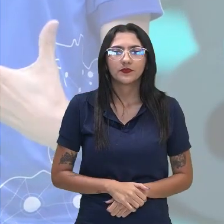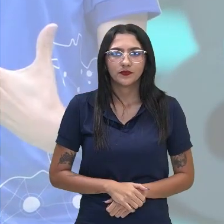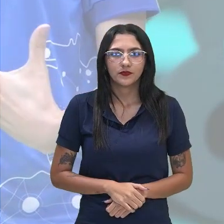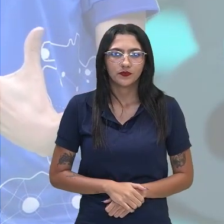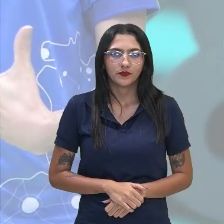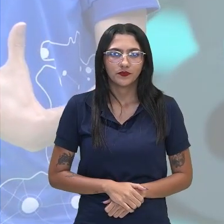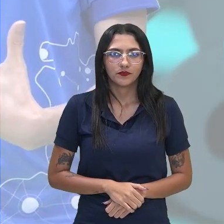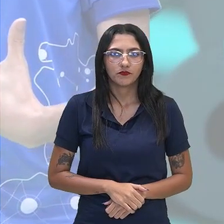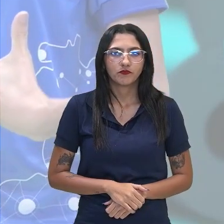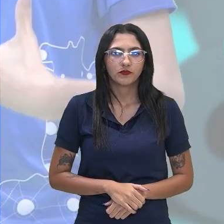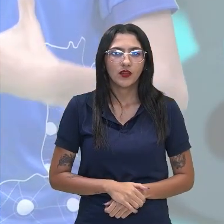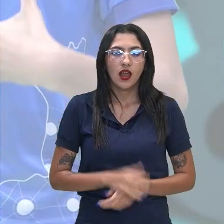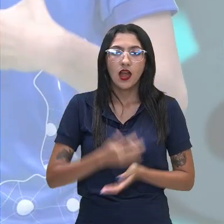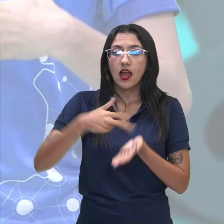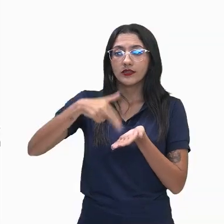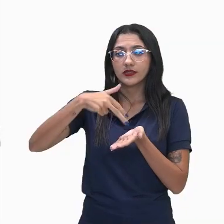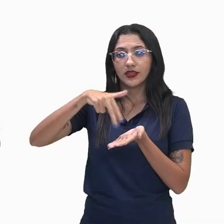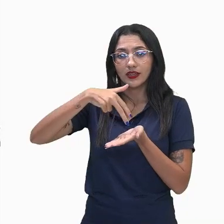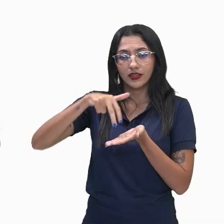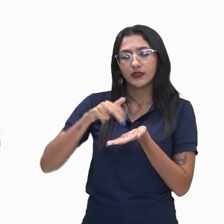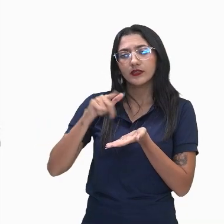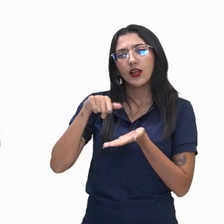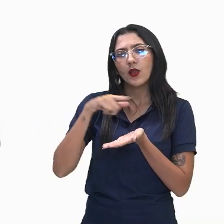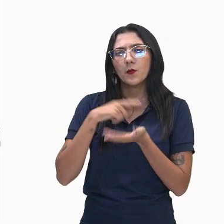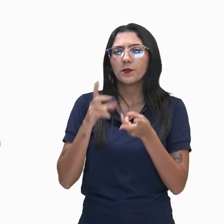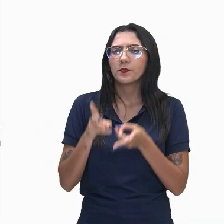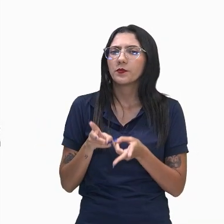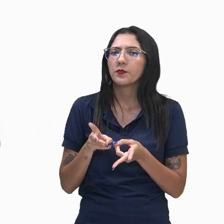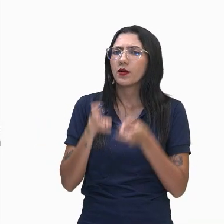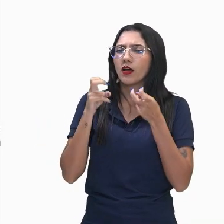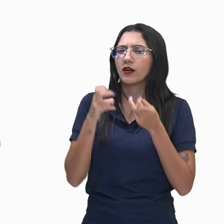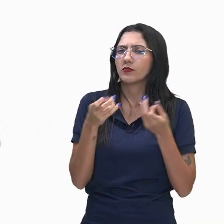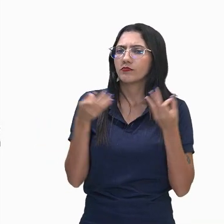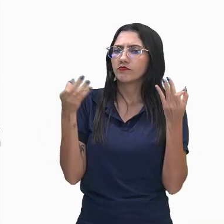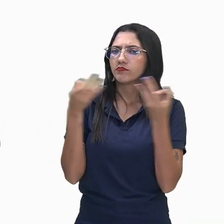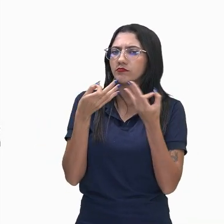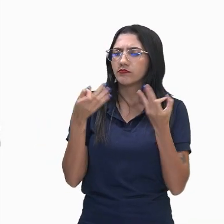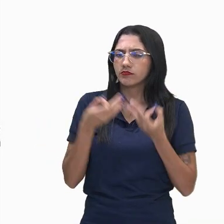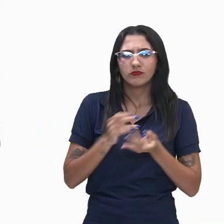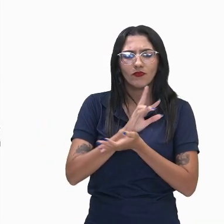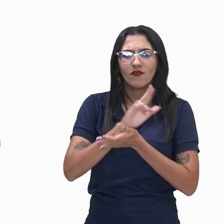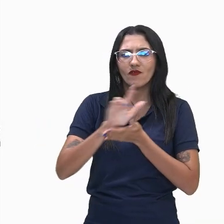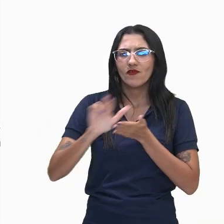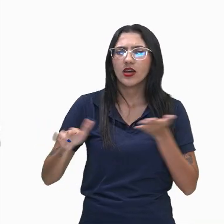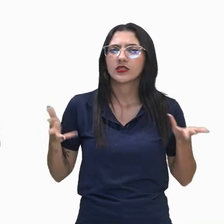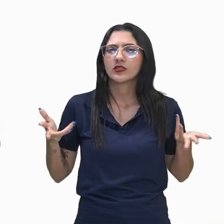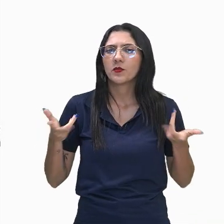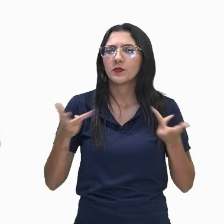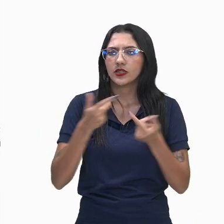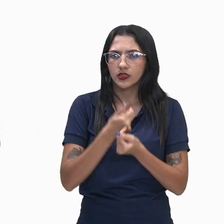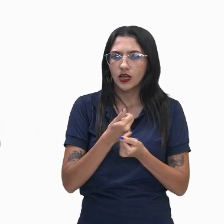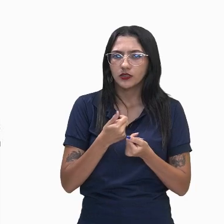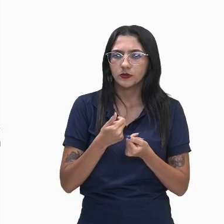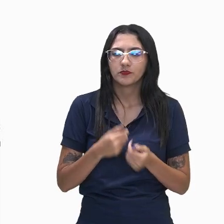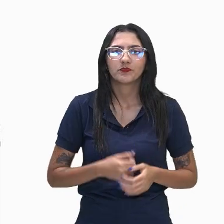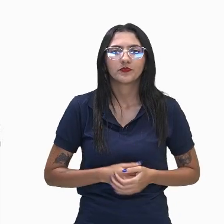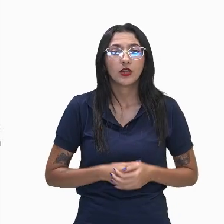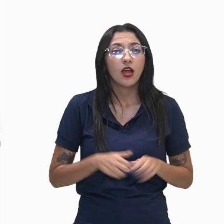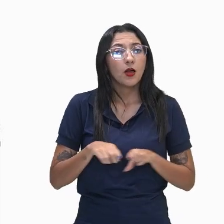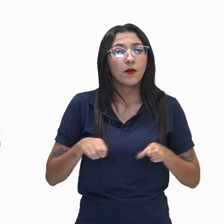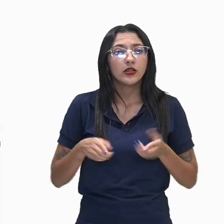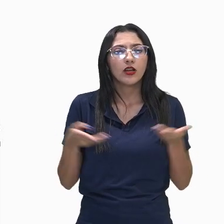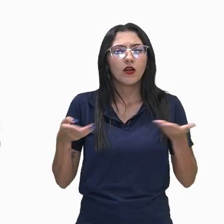a dança ela é uma demonstração extraordinária de várias habilidades, mas aqui vamos olhar a